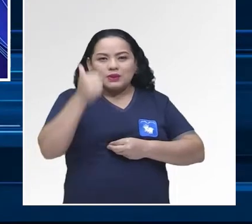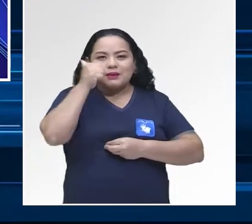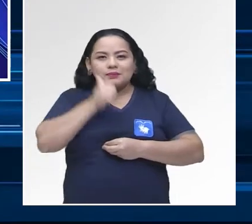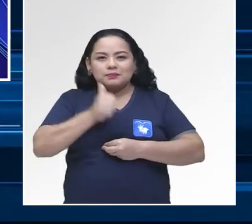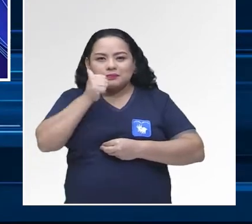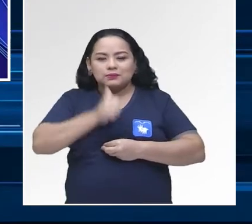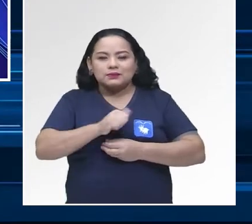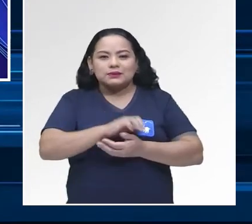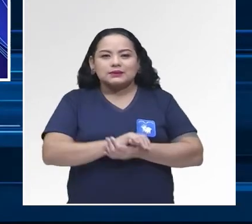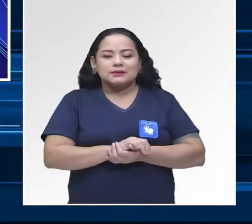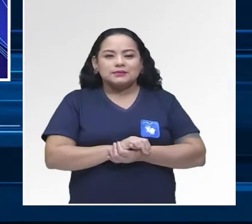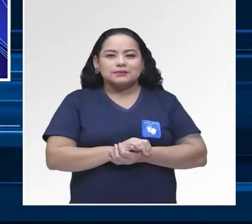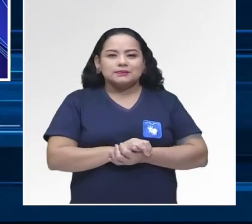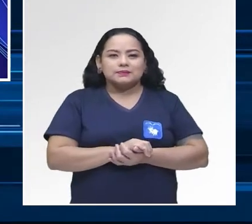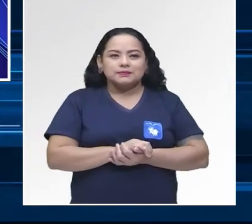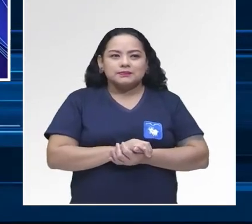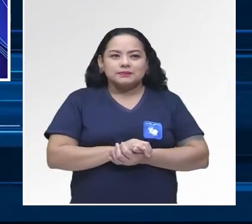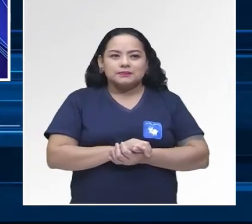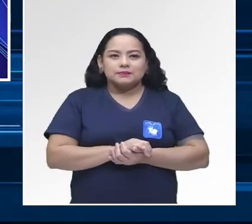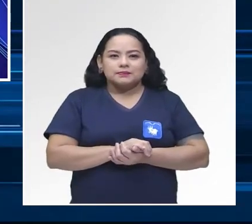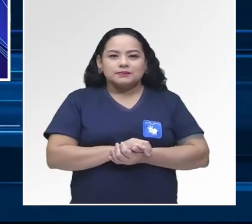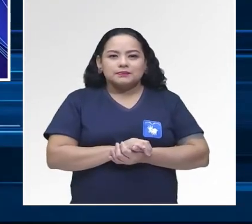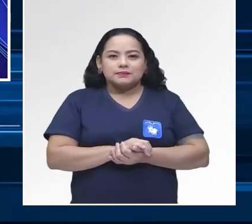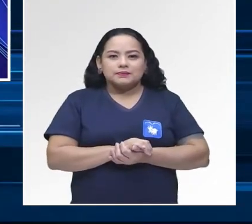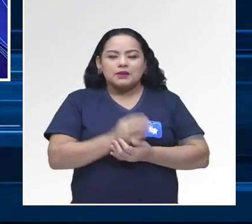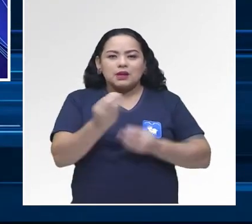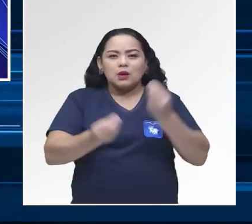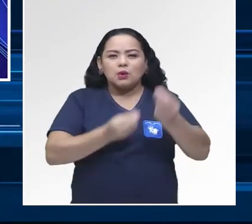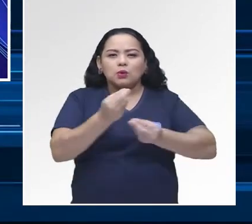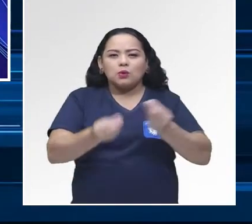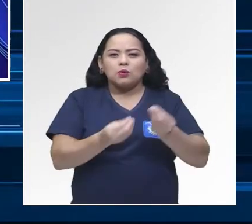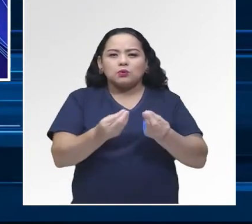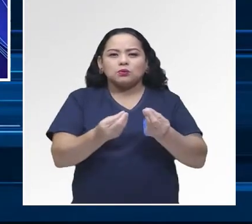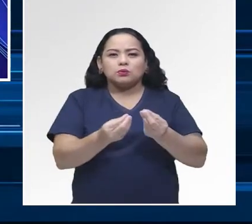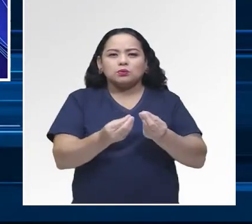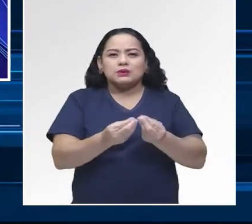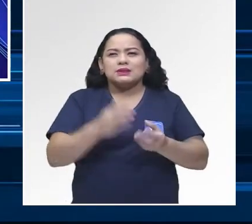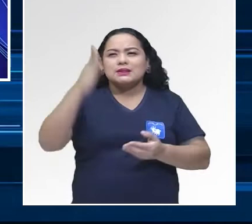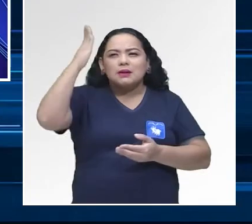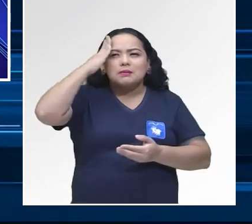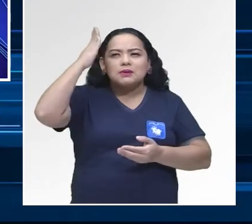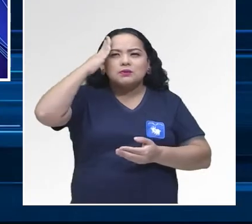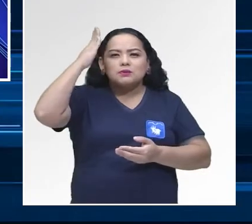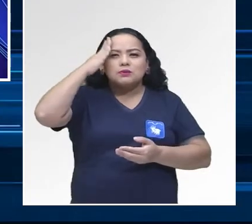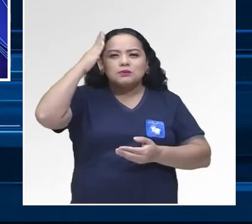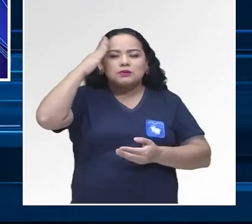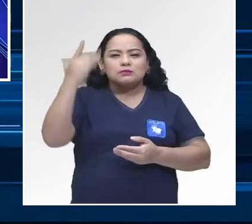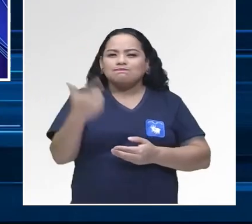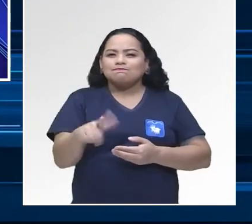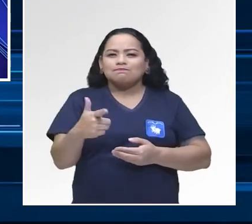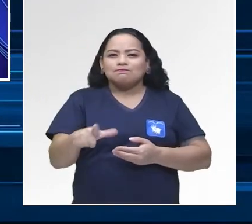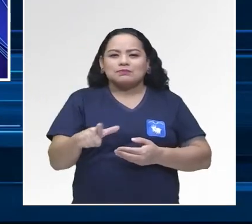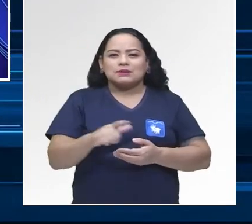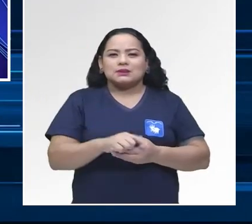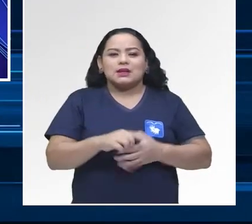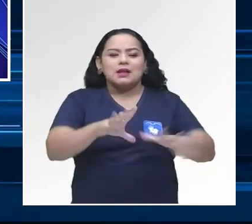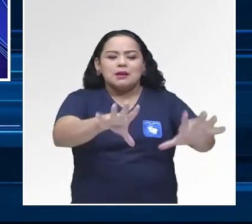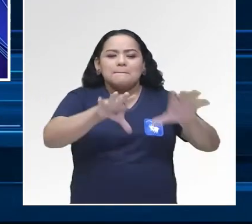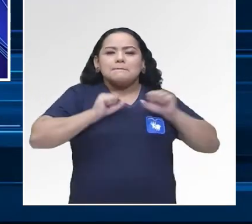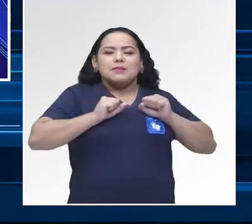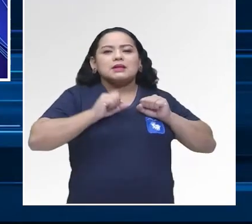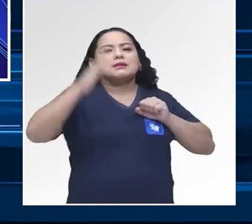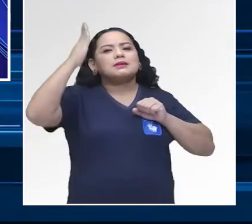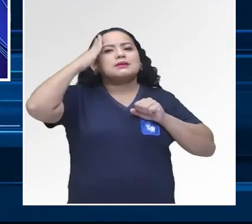né? A filósofa, que não tem a sabedoria. Ele não é dono da